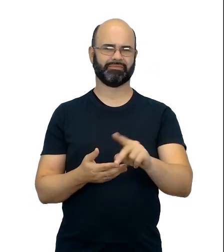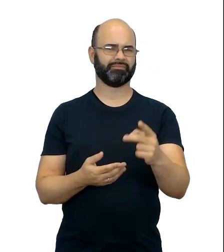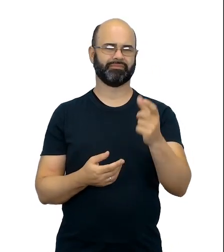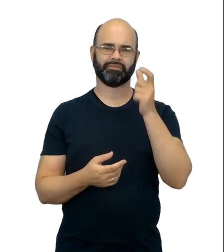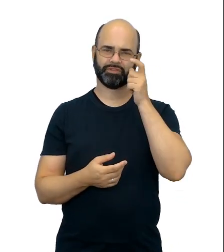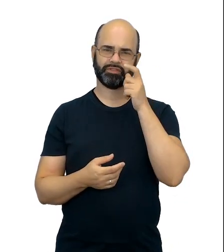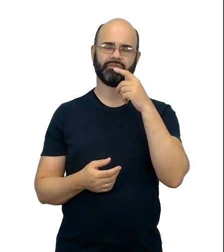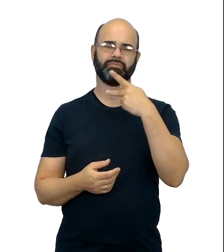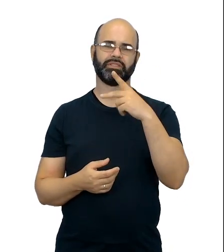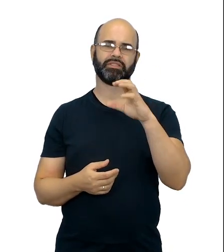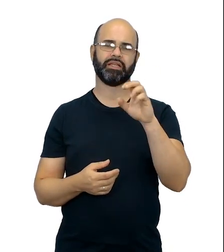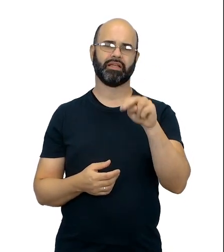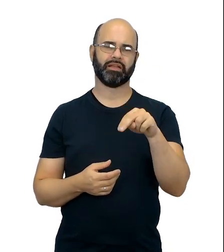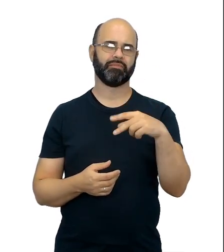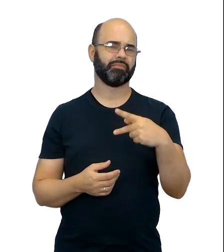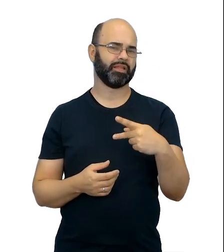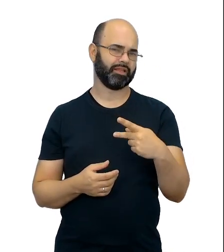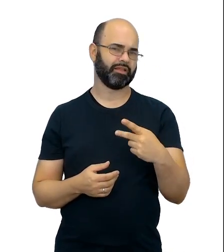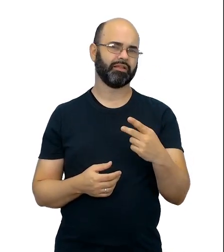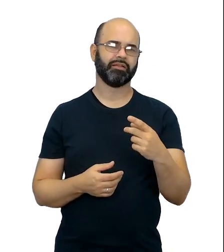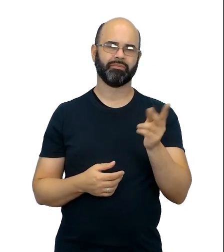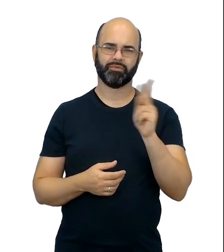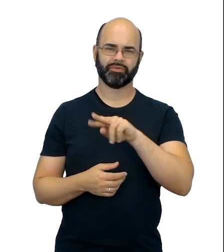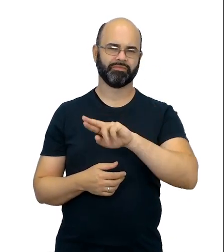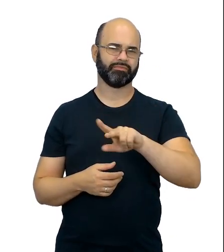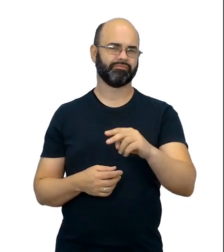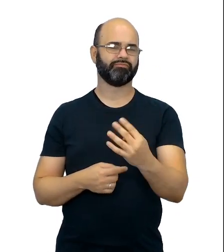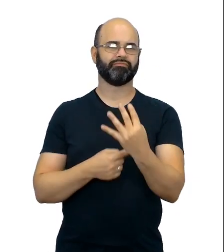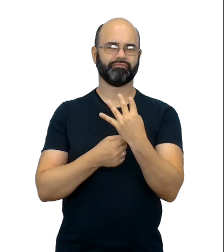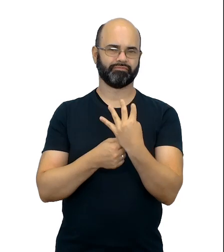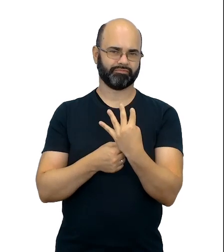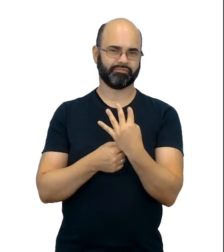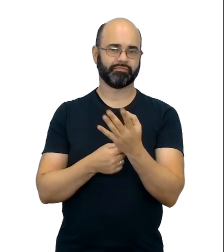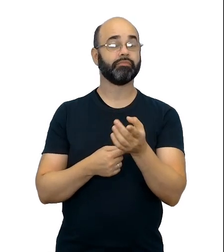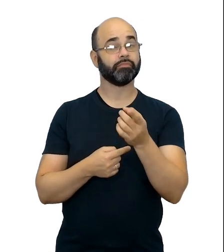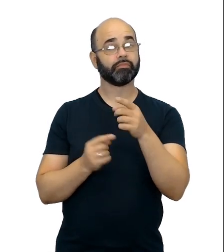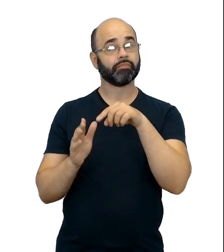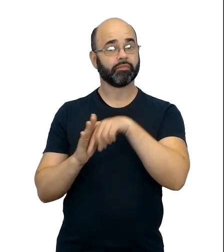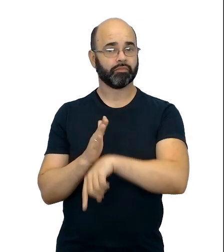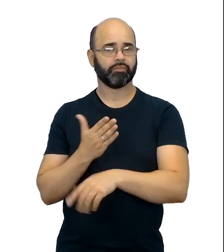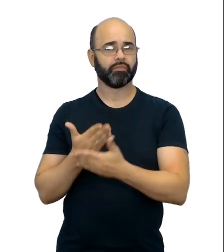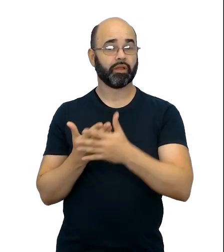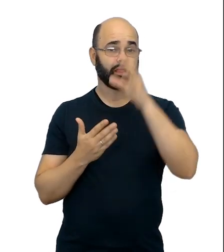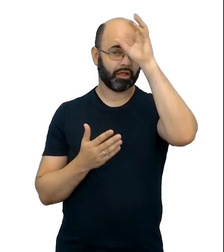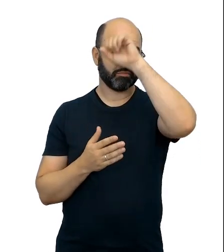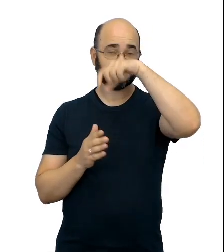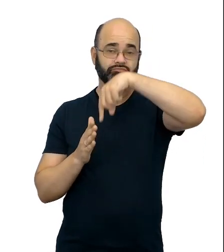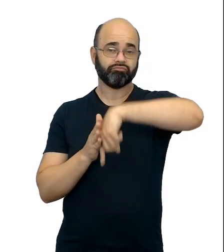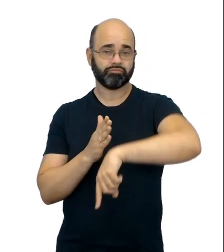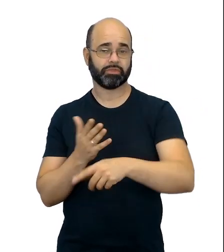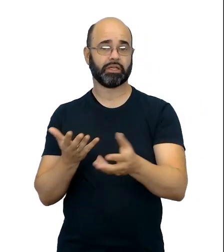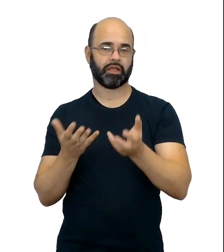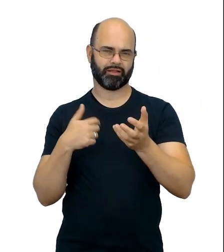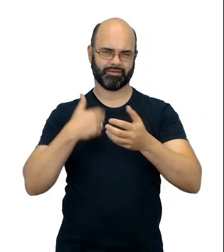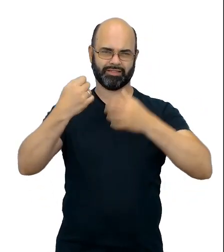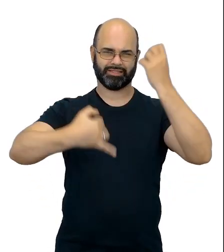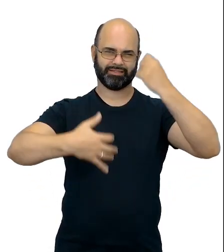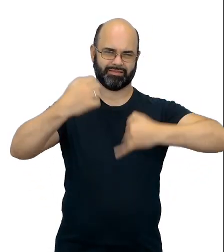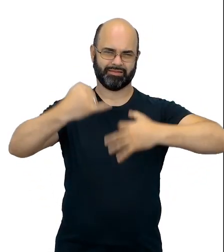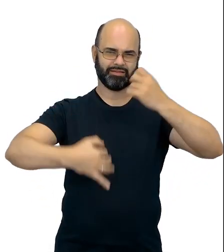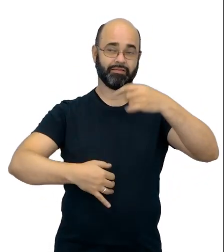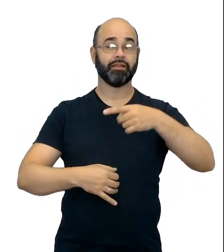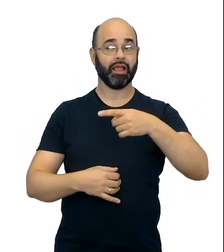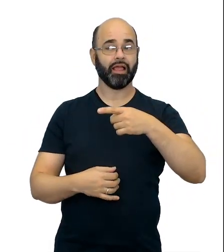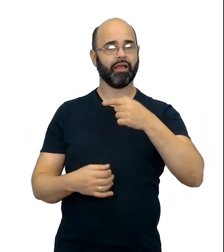PCNP que estão nos assistindo, né, que às vezes querem se aprofundar no que nós estamos falando, para poder olhar